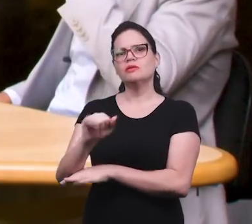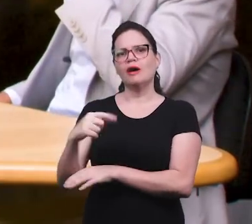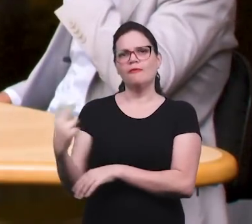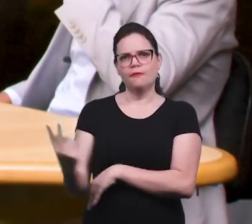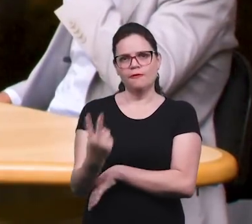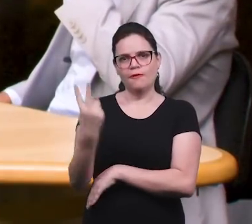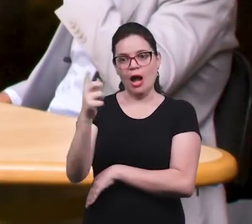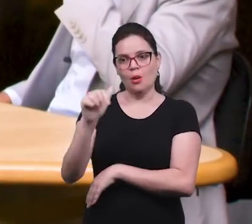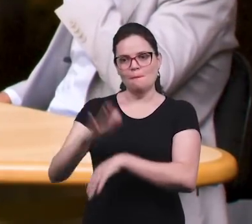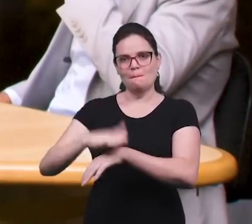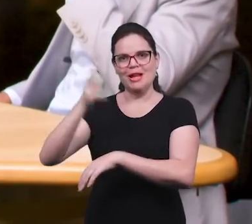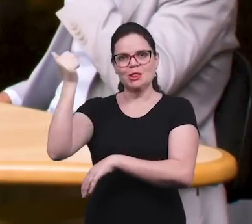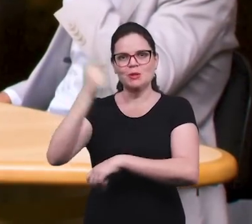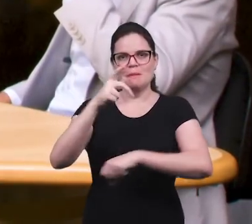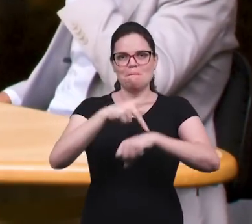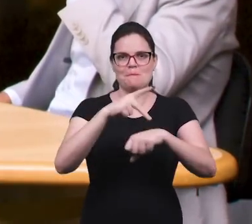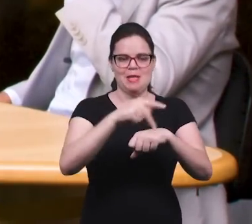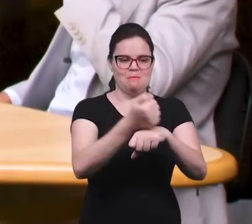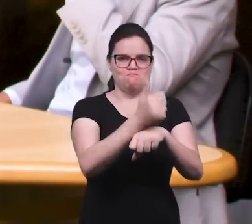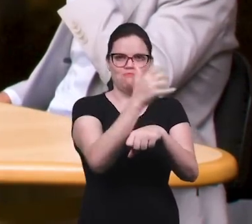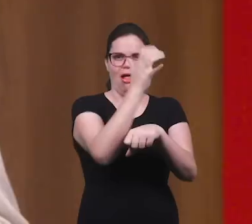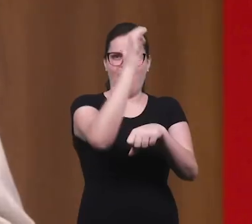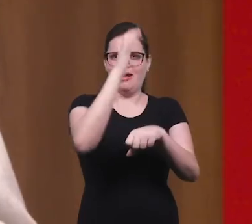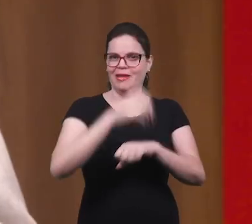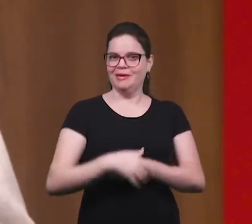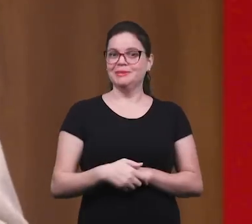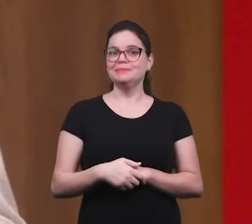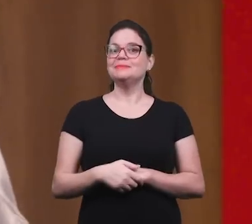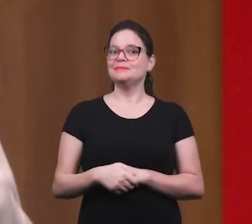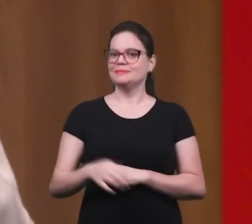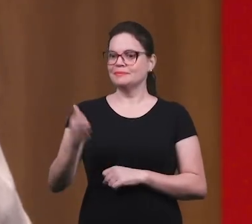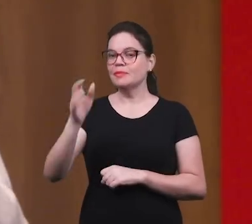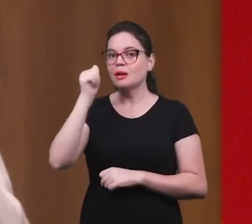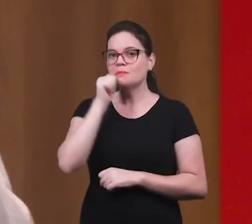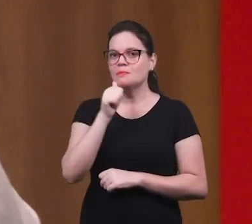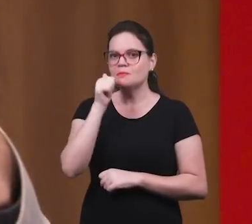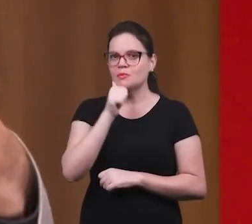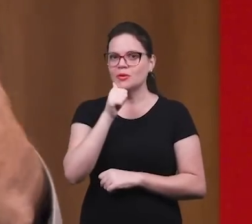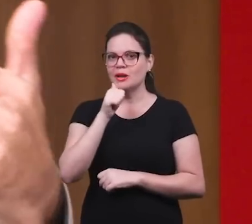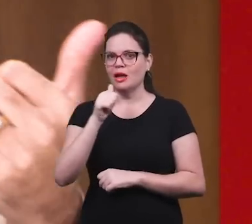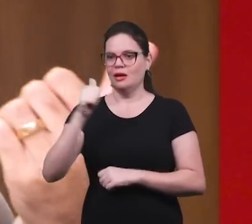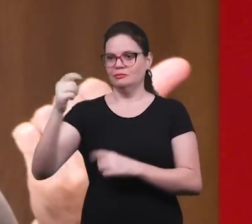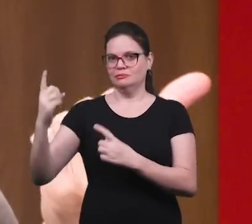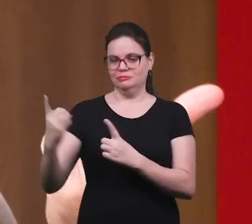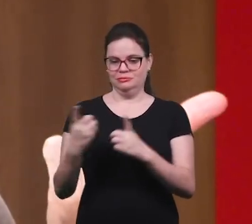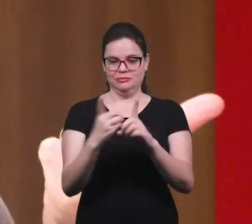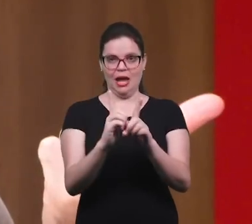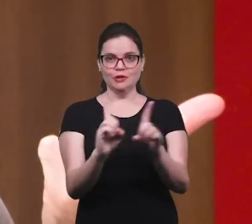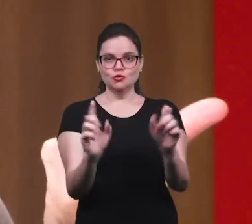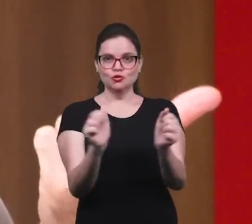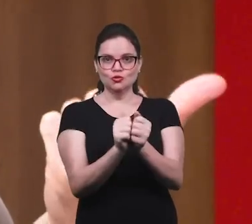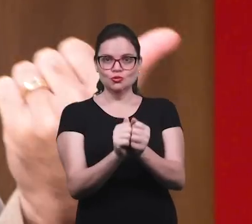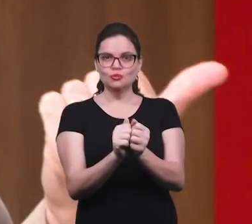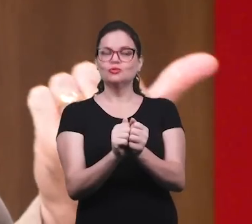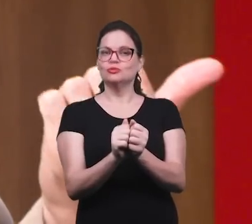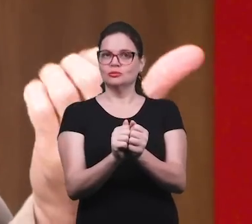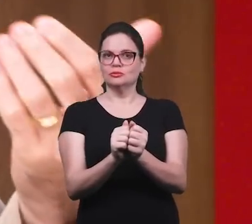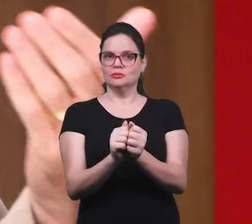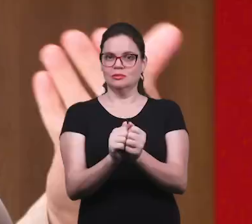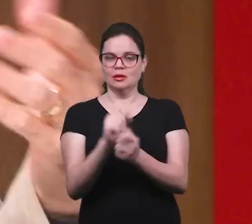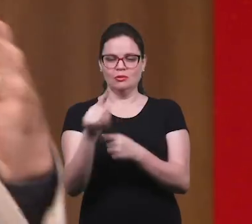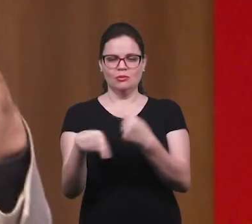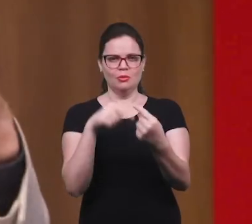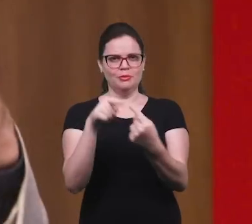o de rubis, ou seja, a preciosidade de uma esposa. Ao seu lado, ela vai na